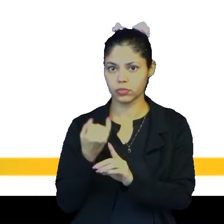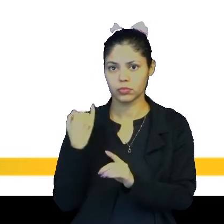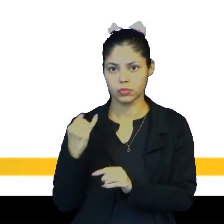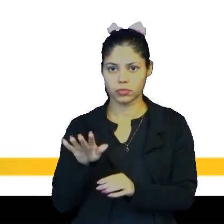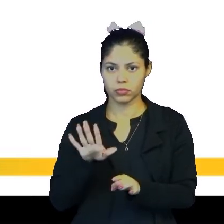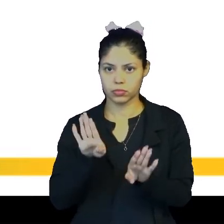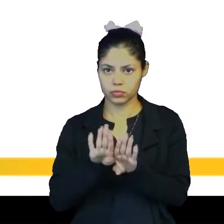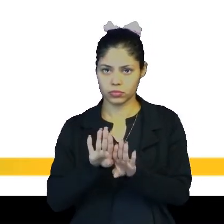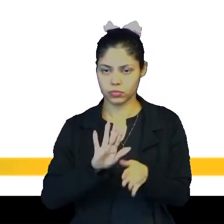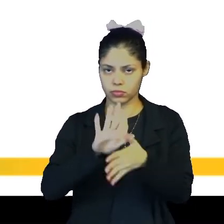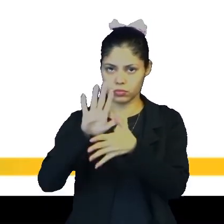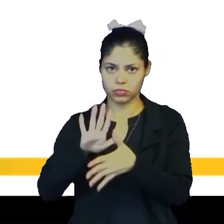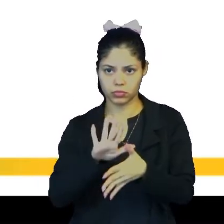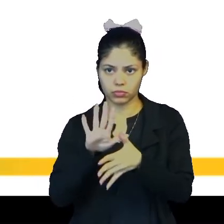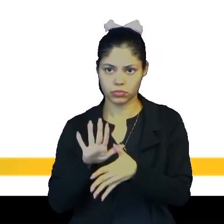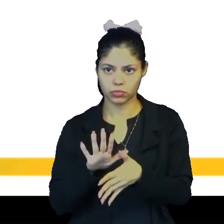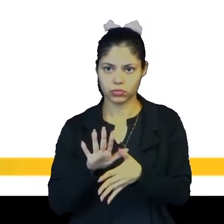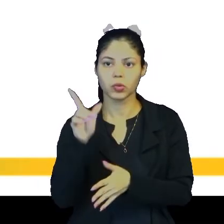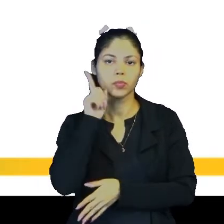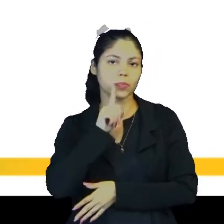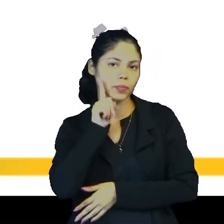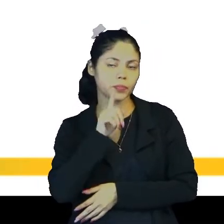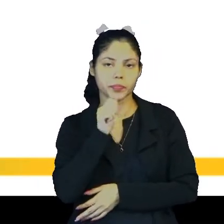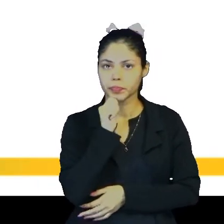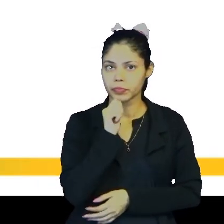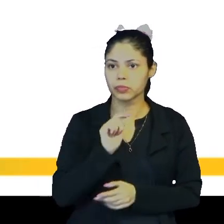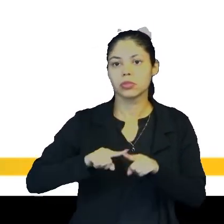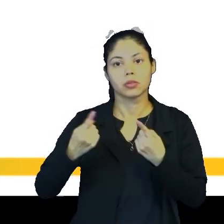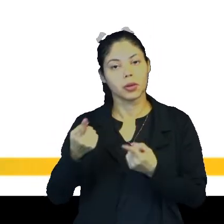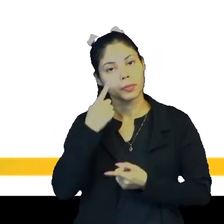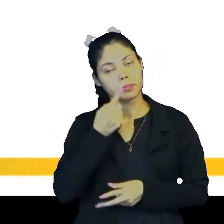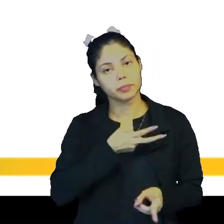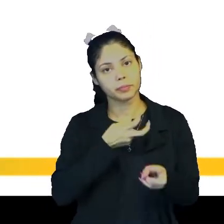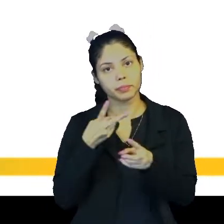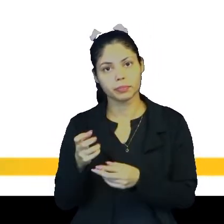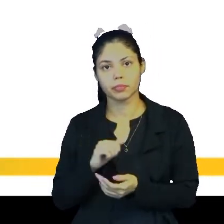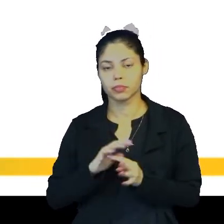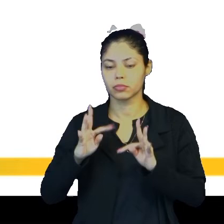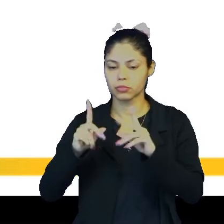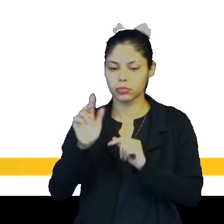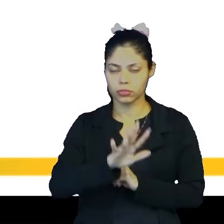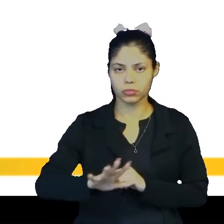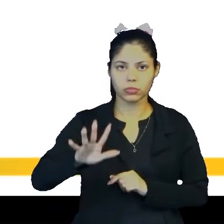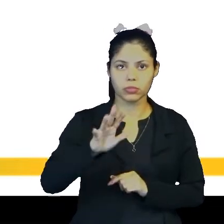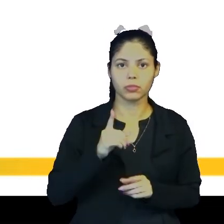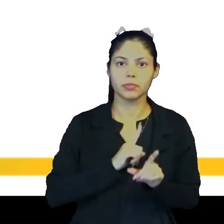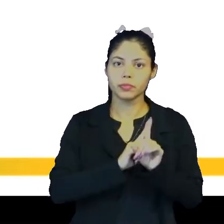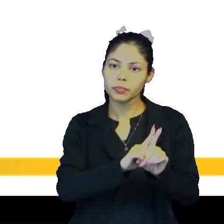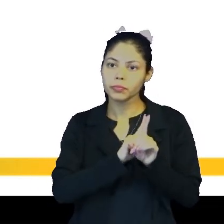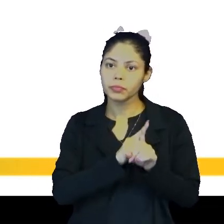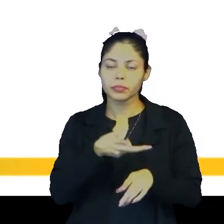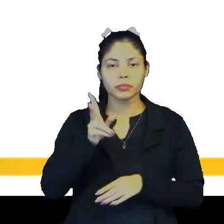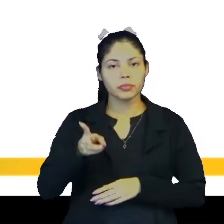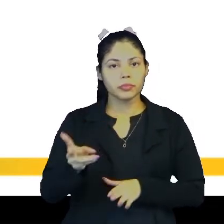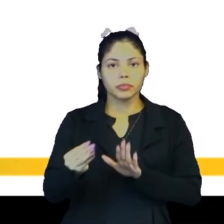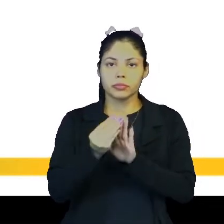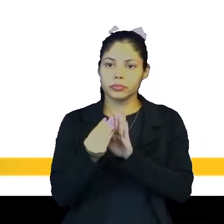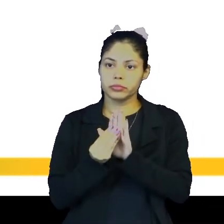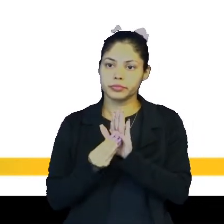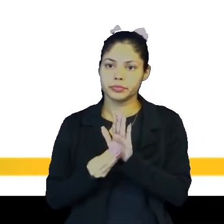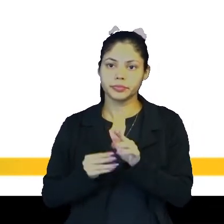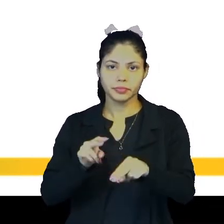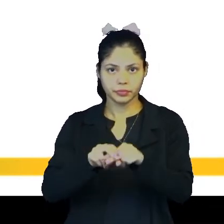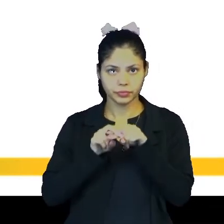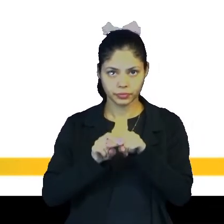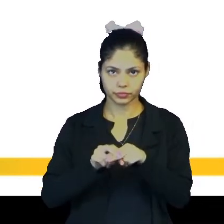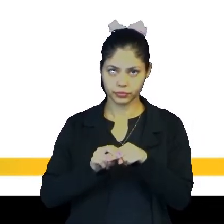cidade americana de Clovis, nos Estados Unidos. Mais uma vez, observe que todos os artefatos seguem um mesmo padrão e por